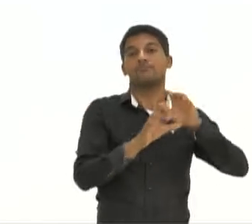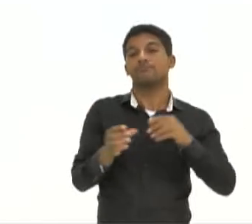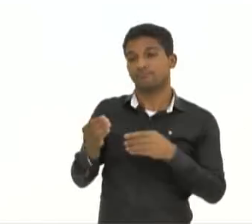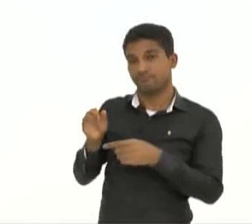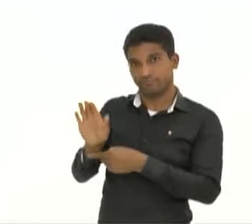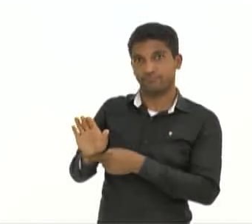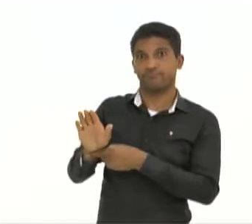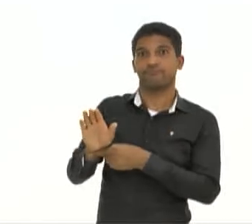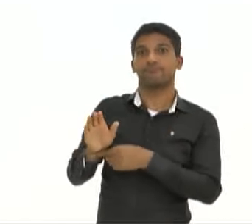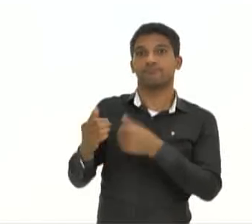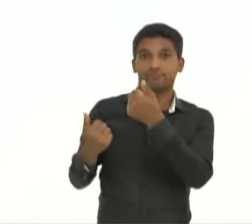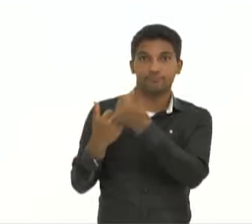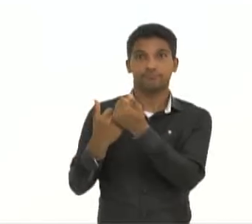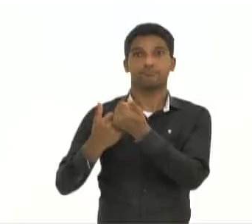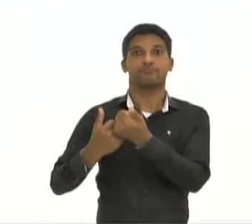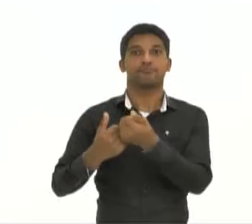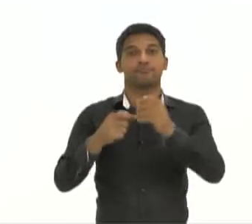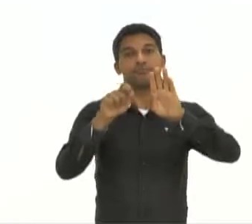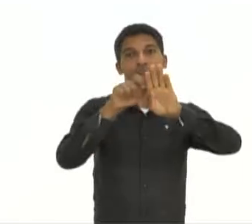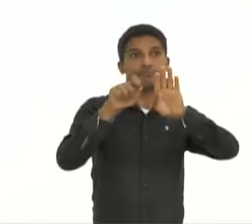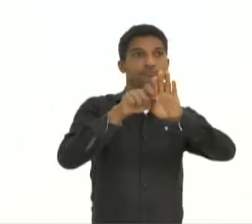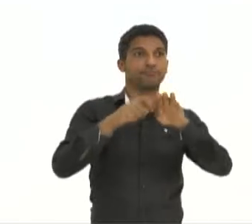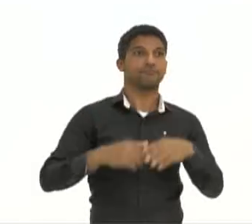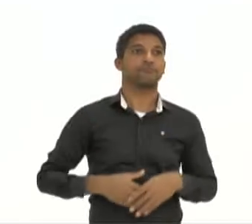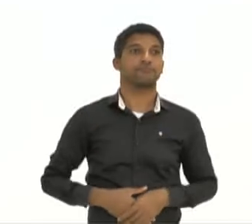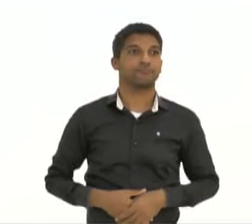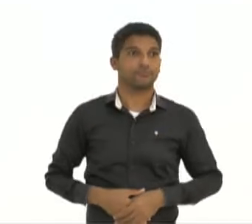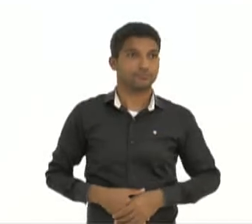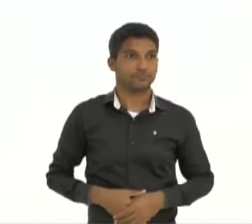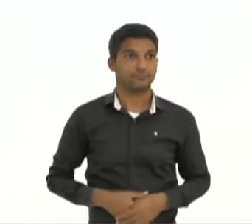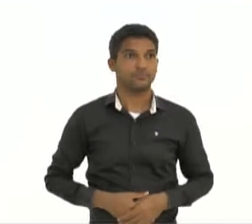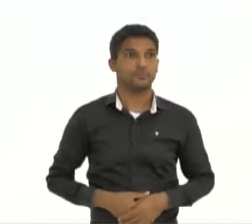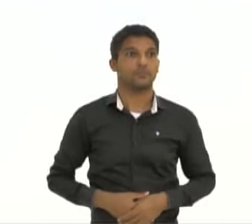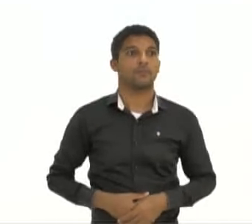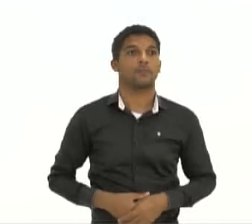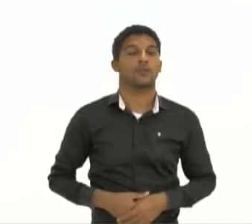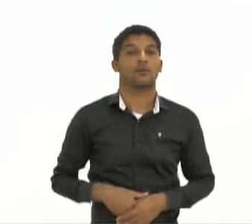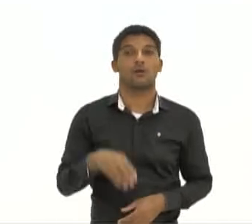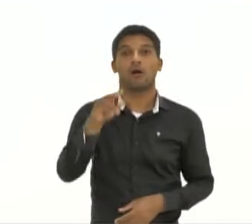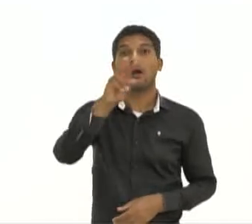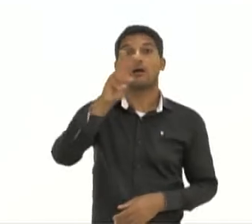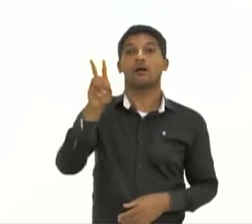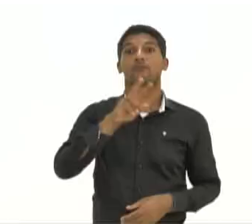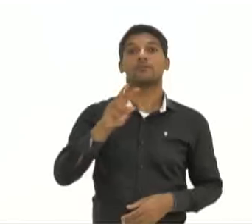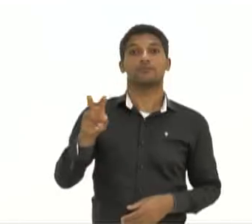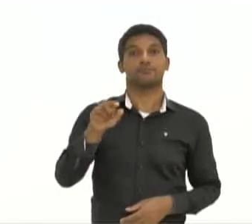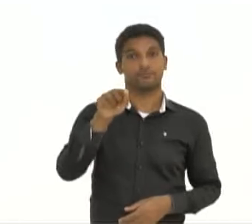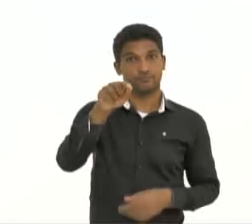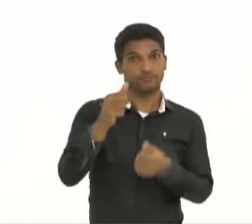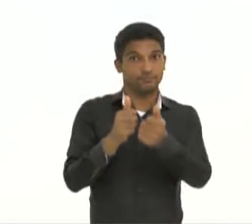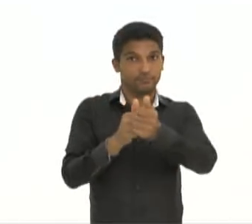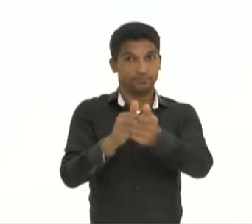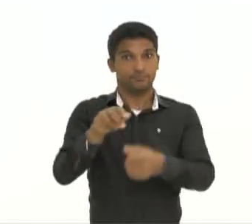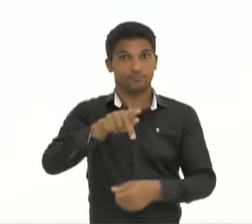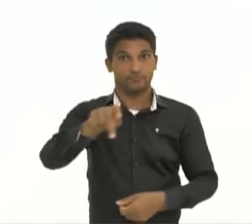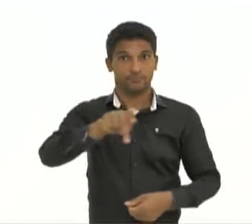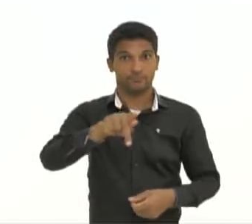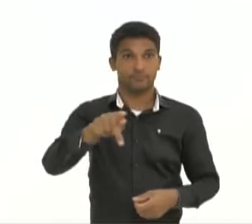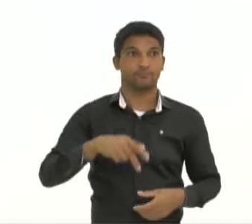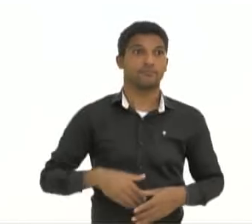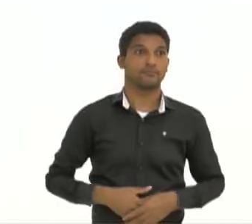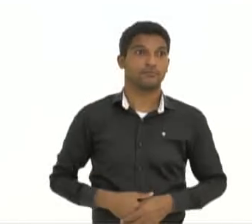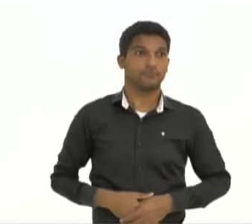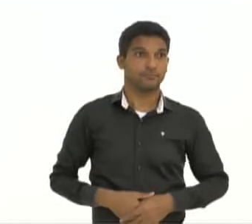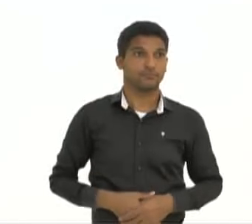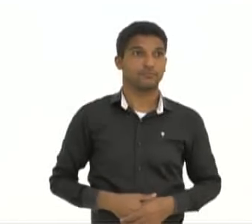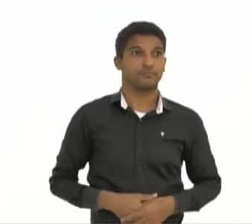seguem descritas. Inciso 1º. Substituição do produto por outro da mesma espécie em perfeitas